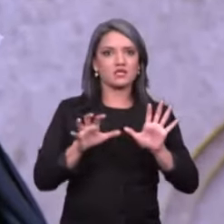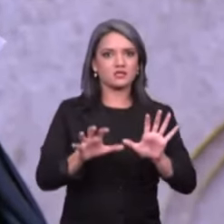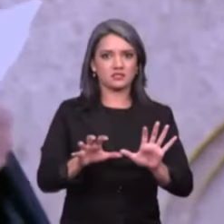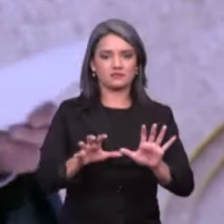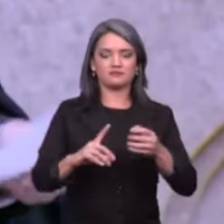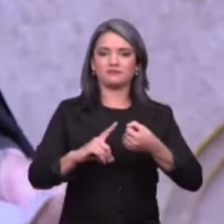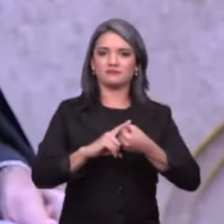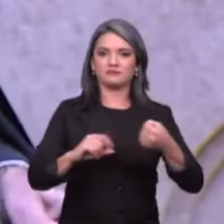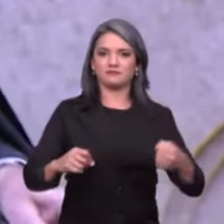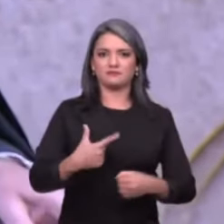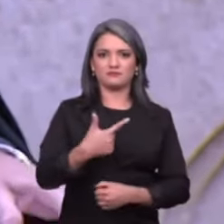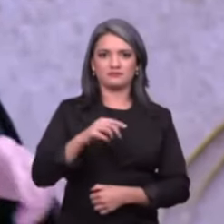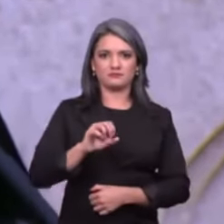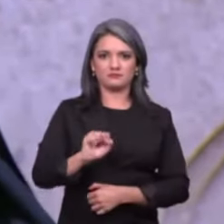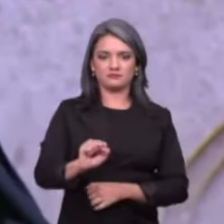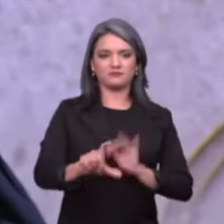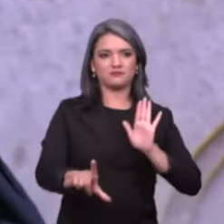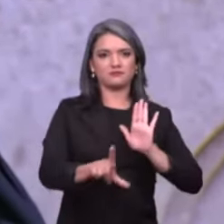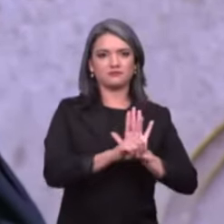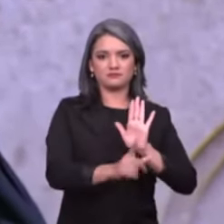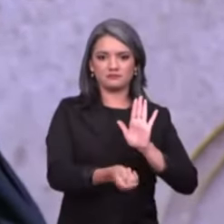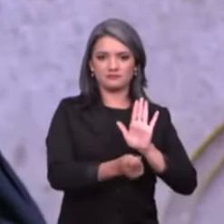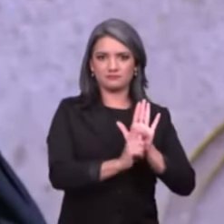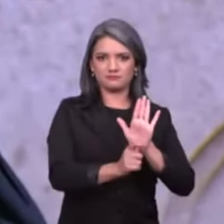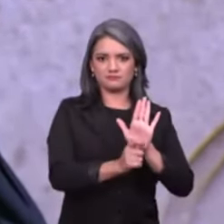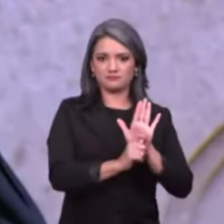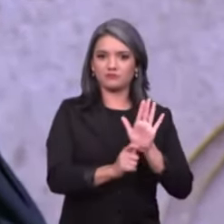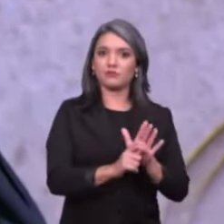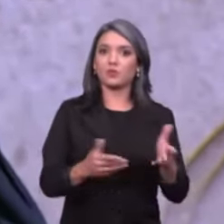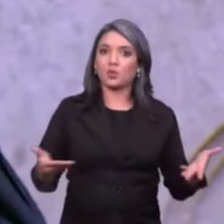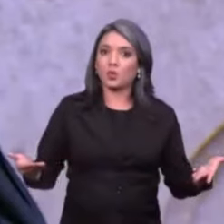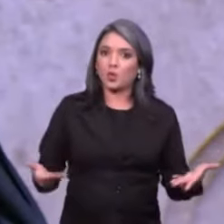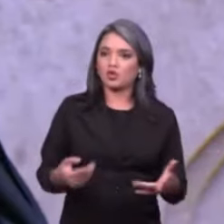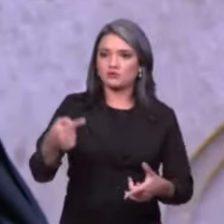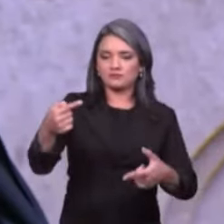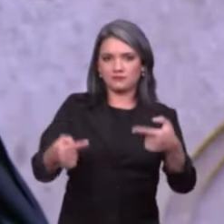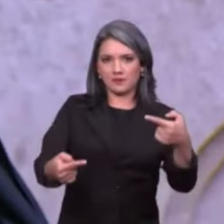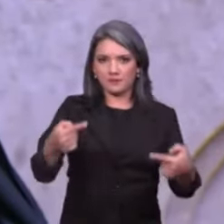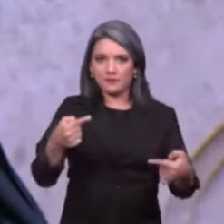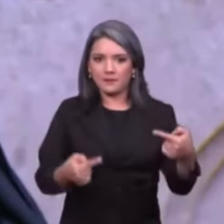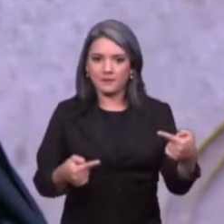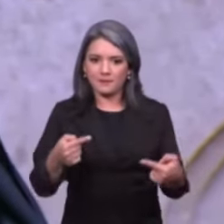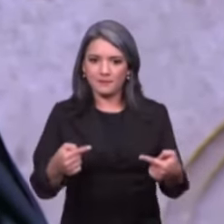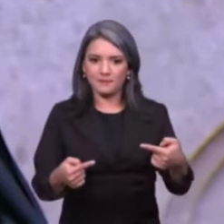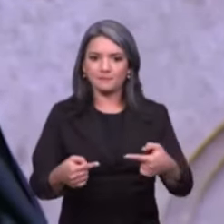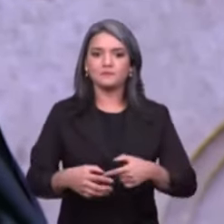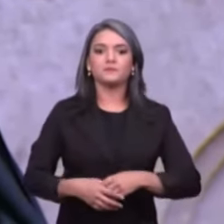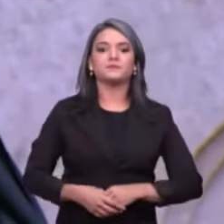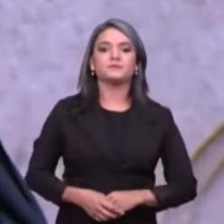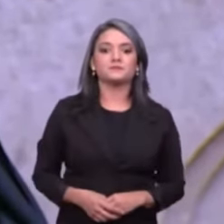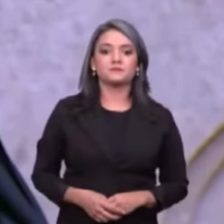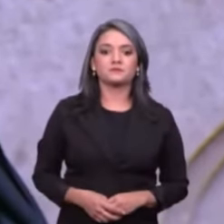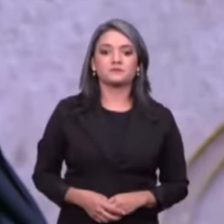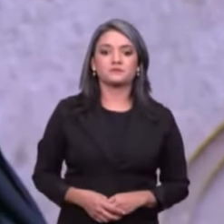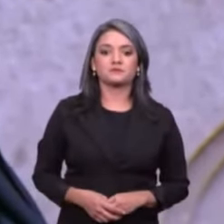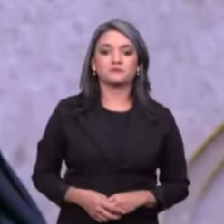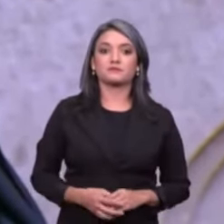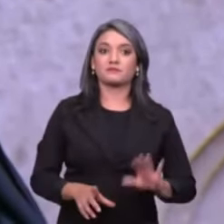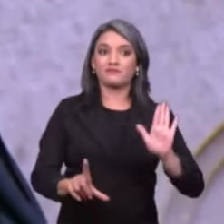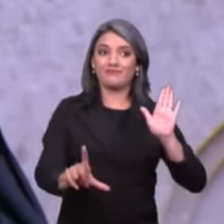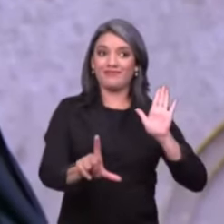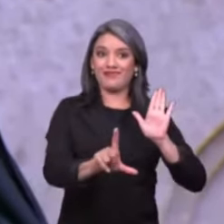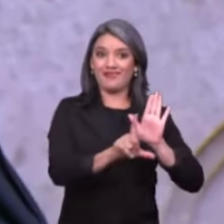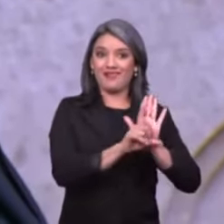artigo 28 da Lei de Drogas que nós estamos aqui discutindo. A Lei de